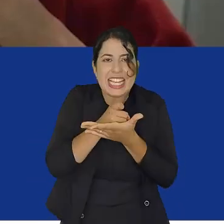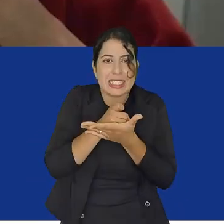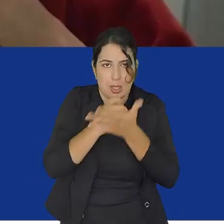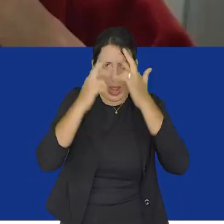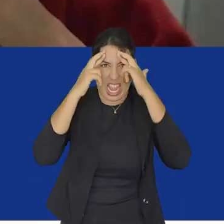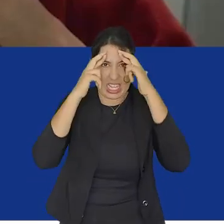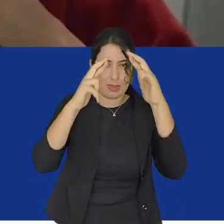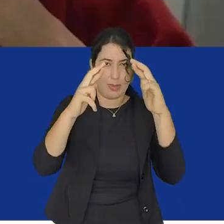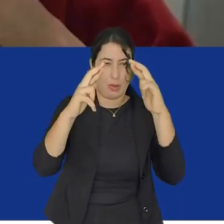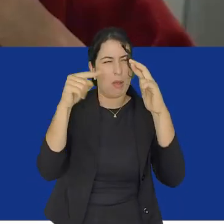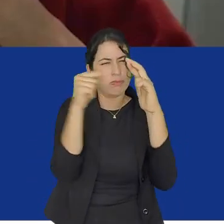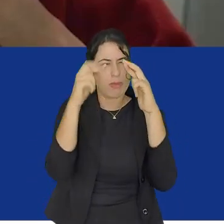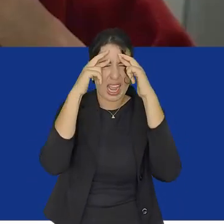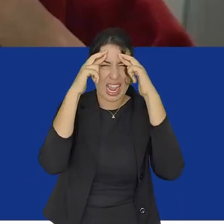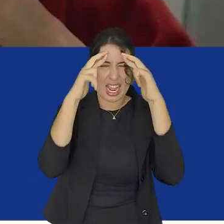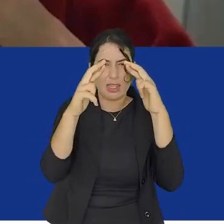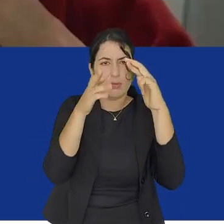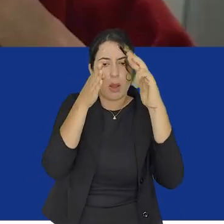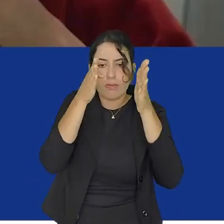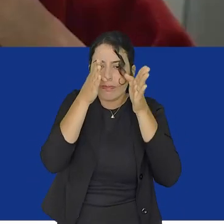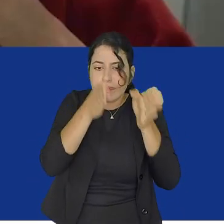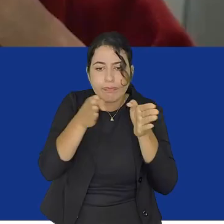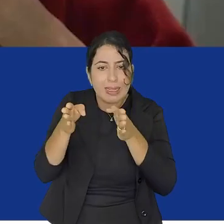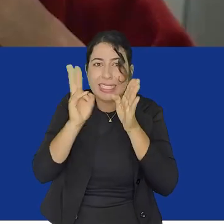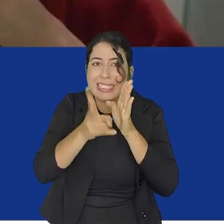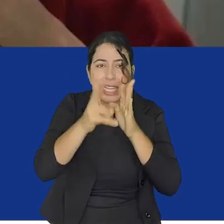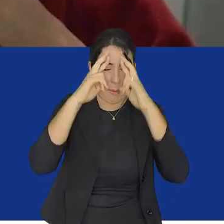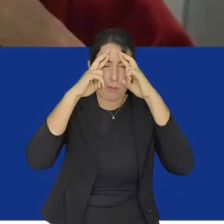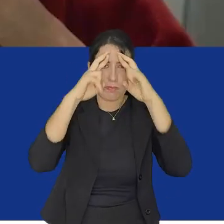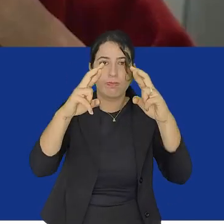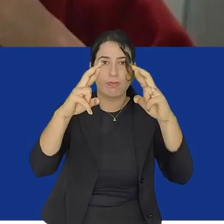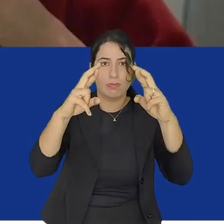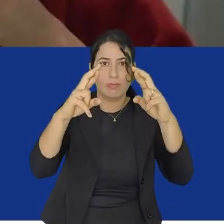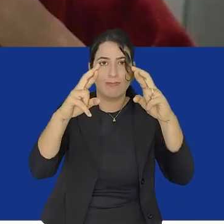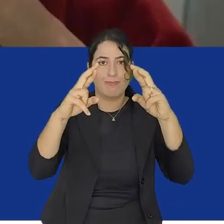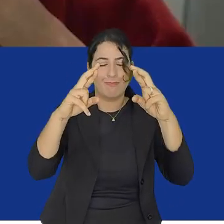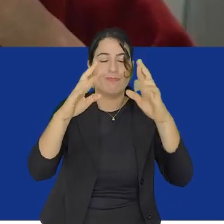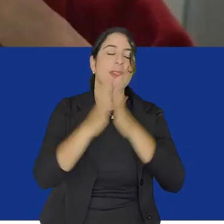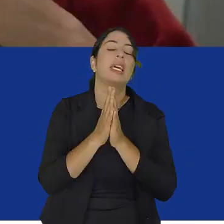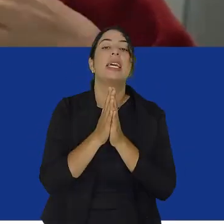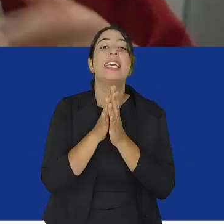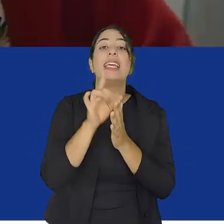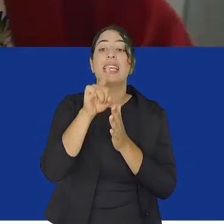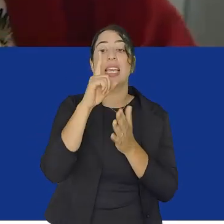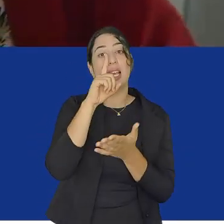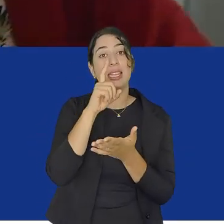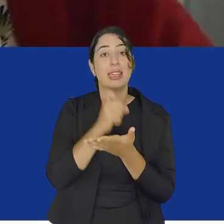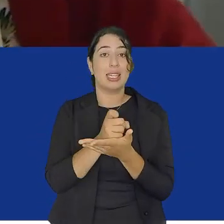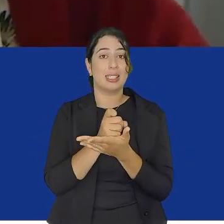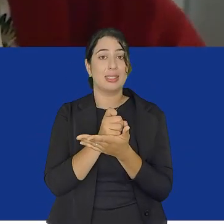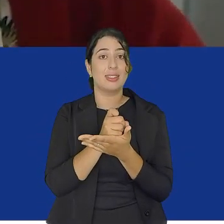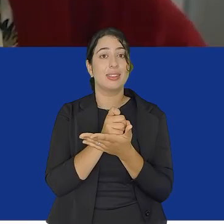como padrão, não adianta saber todos esses conceitos de cor. E de fazer essa escolha de